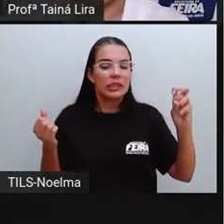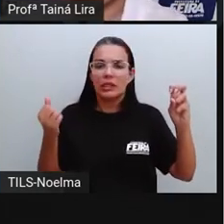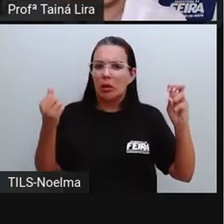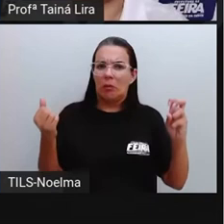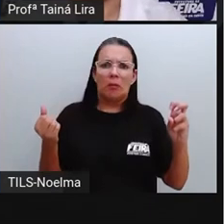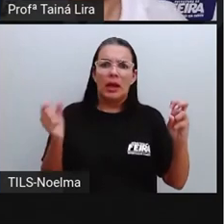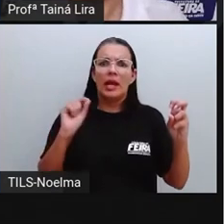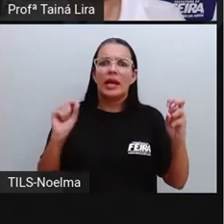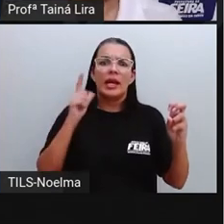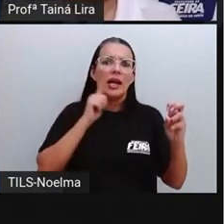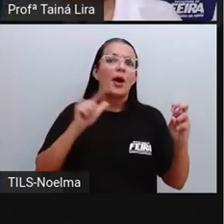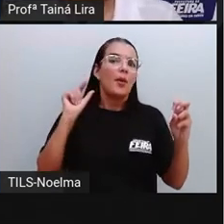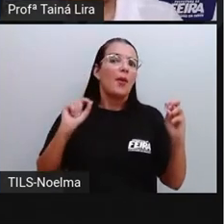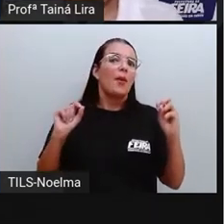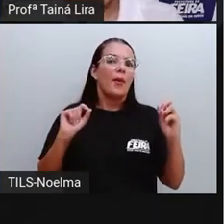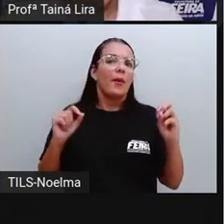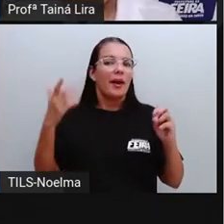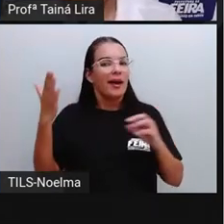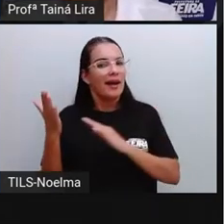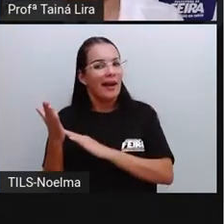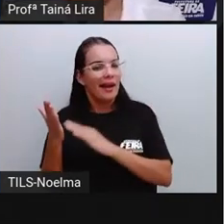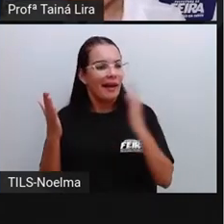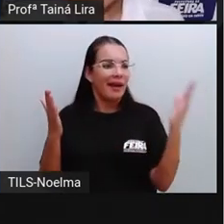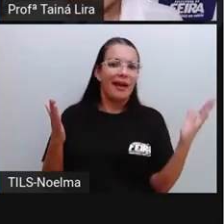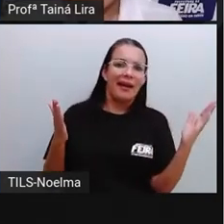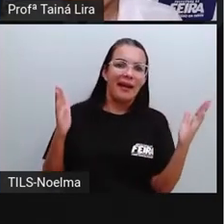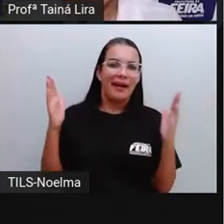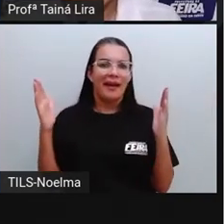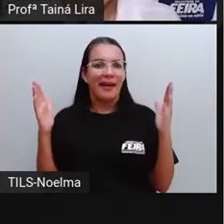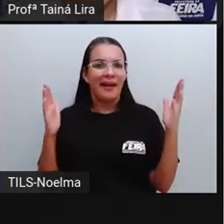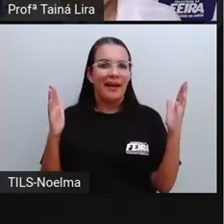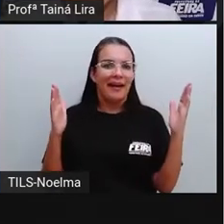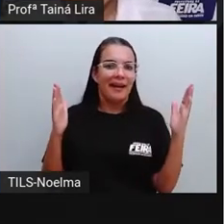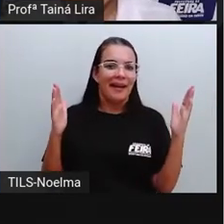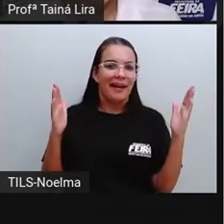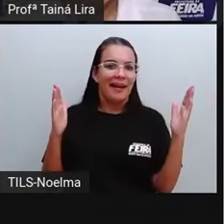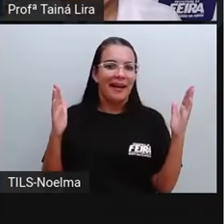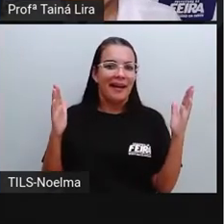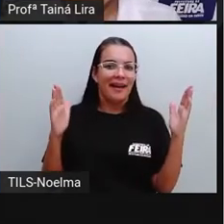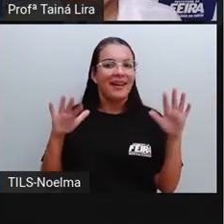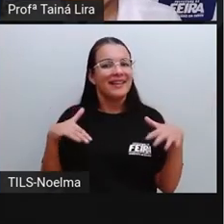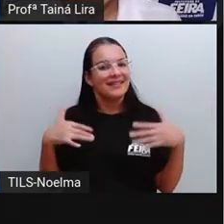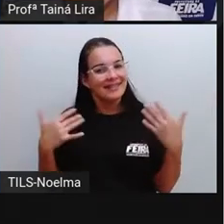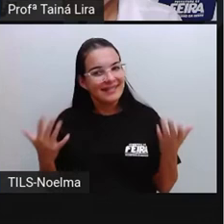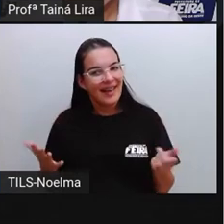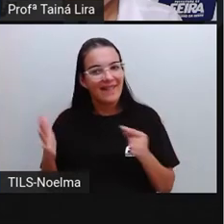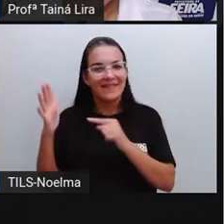ganhou essa rodada? Foi Bruno ou foi Marcelo?